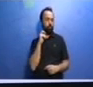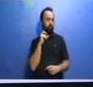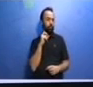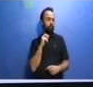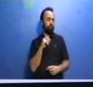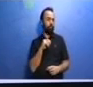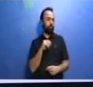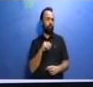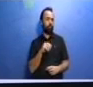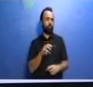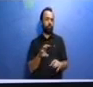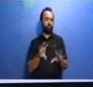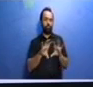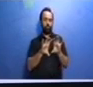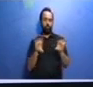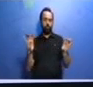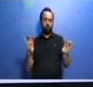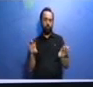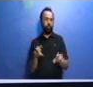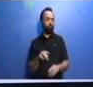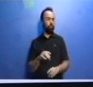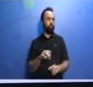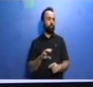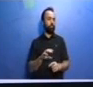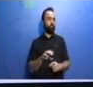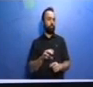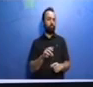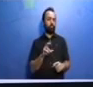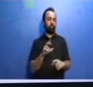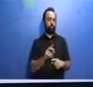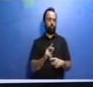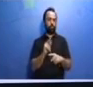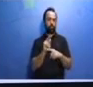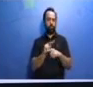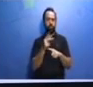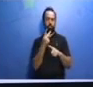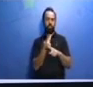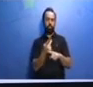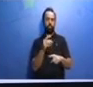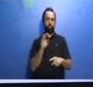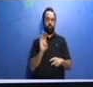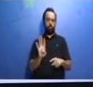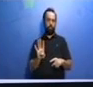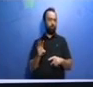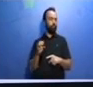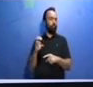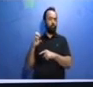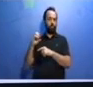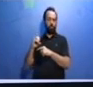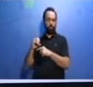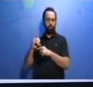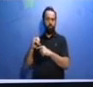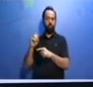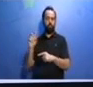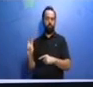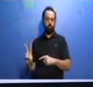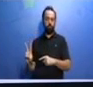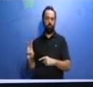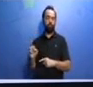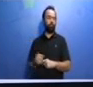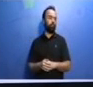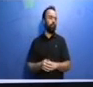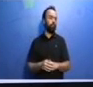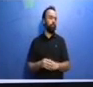oxigênios. Então, a fórmula ficaria 4 hidrogênios e 2 oxigênios. Aqui um